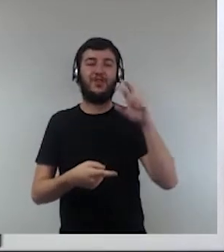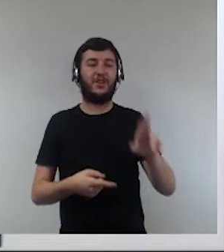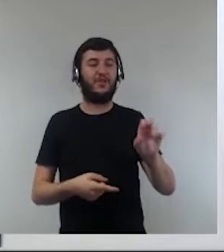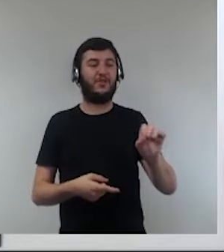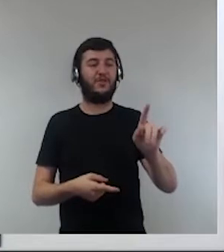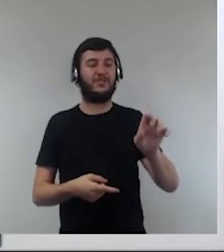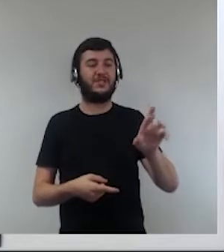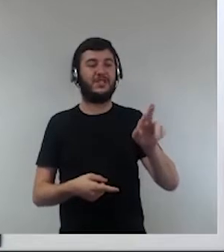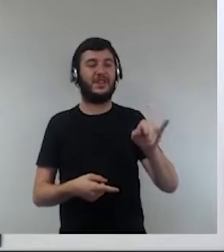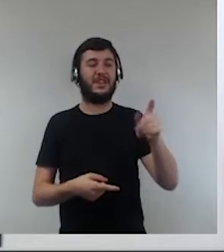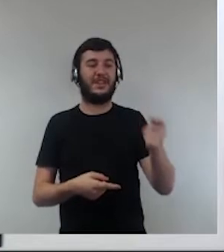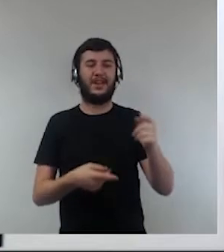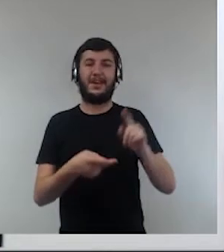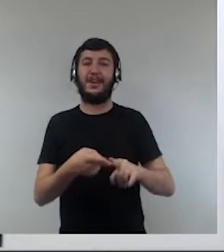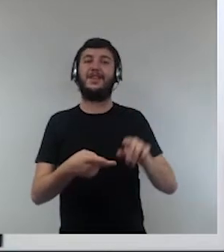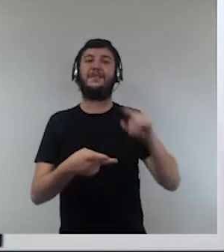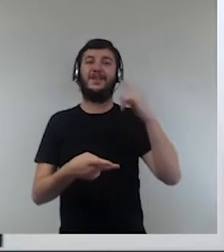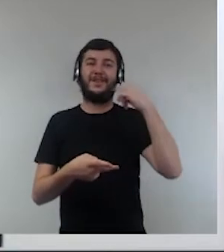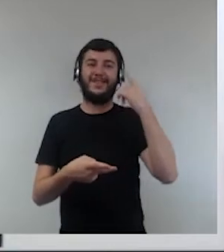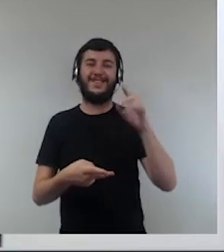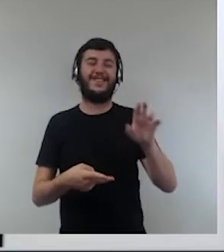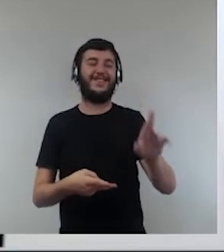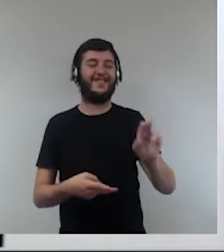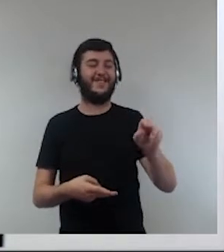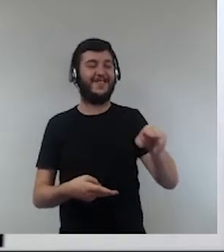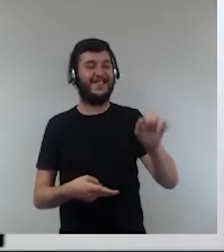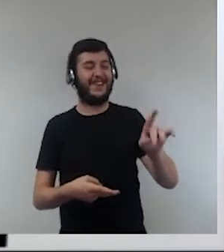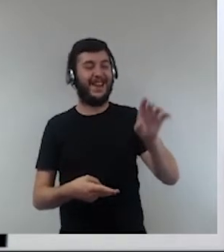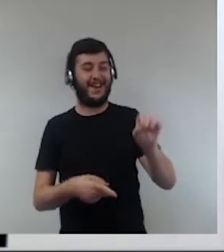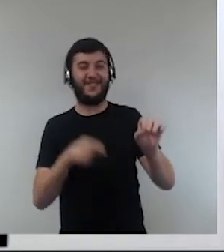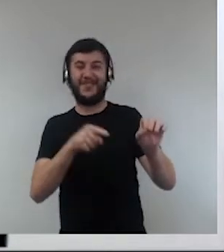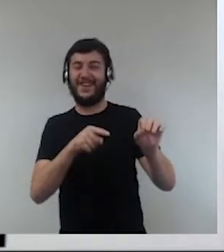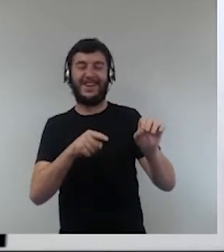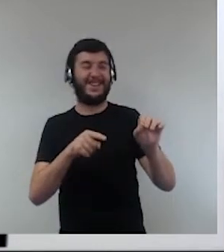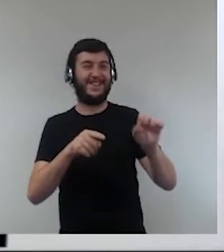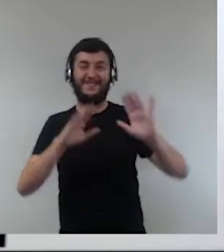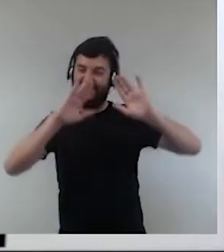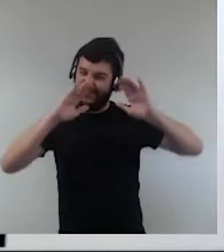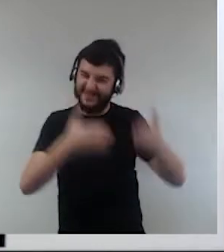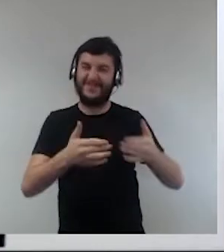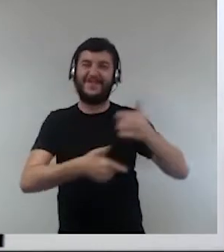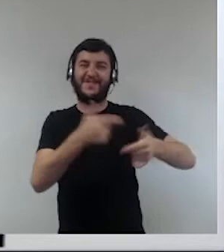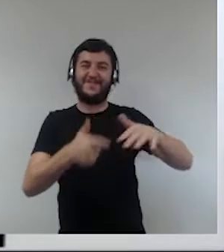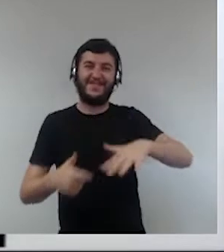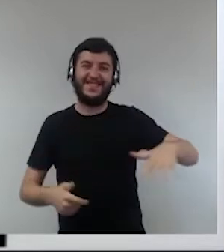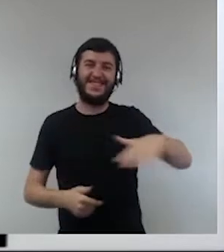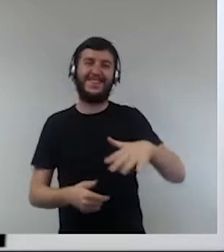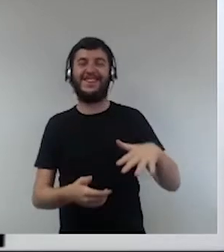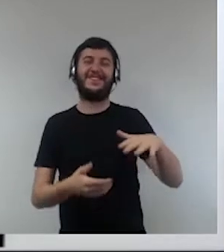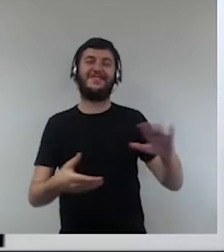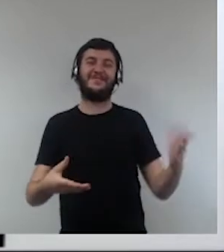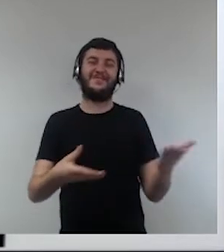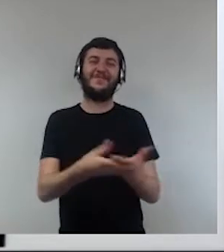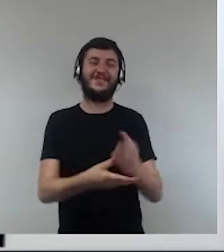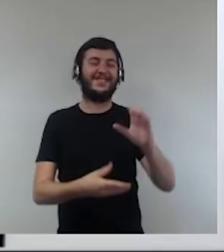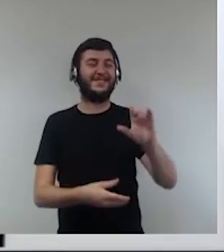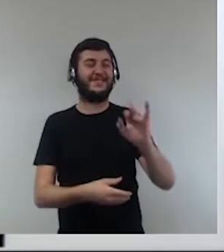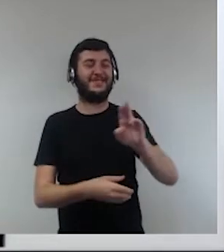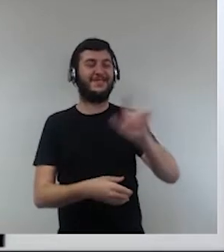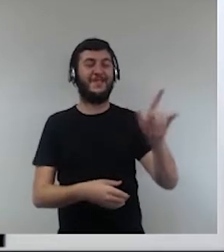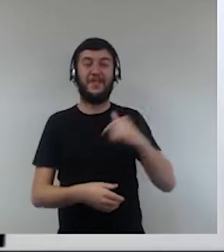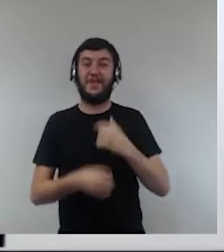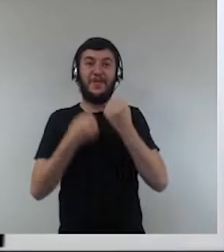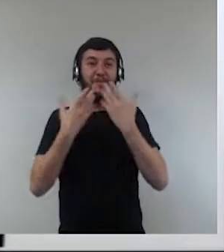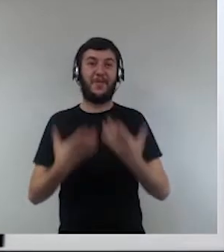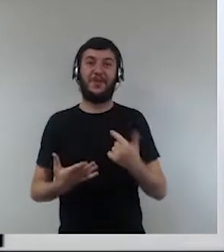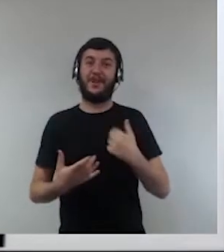Ronaldo Kramer, é Ronaldo Craque, craque em processo civil. Eu sou seu fã. Meus queridos amigos, que bom que vou falar antes de vocês, porque